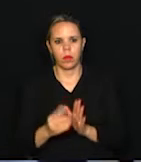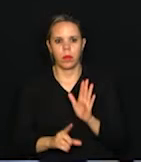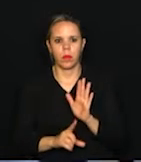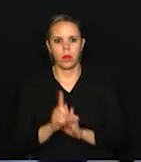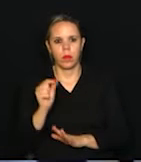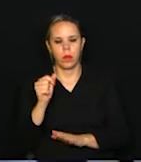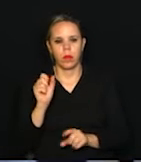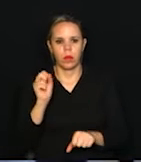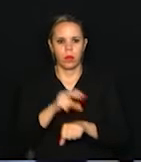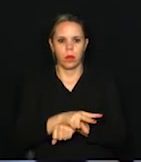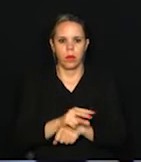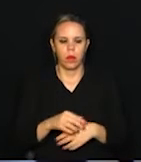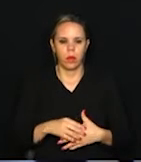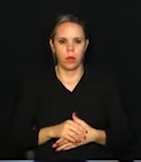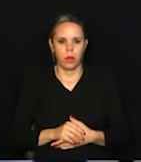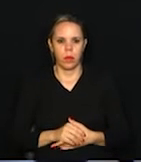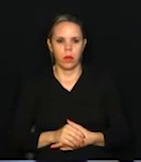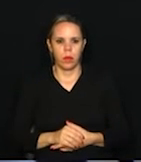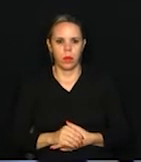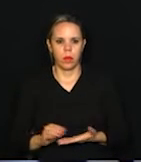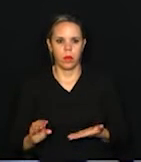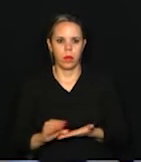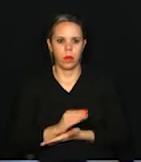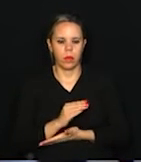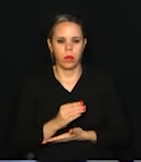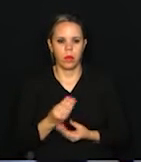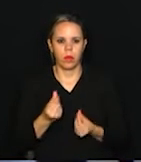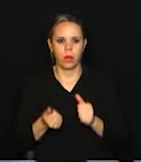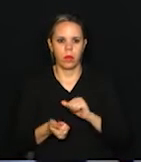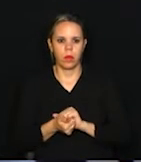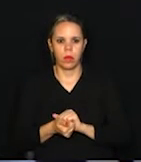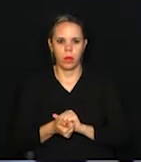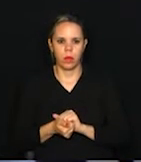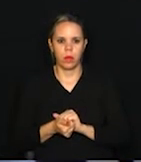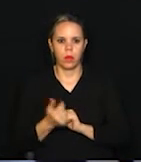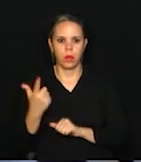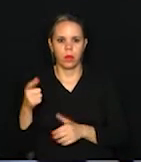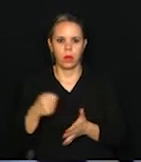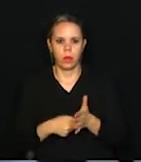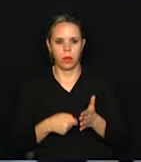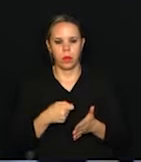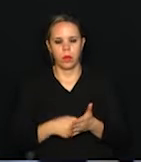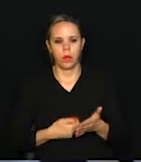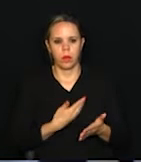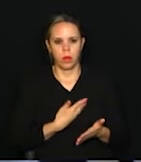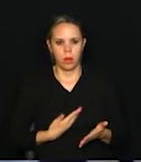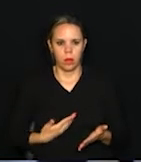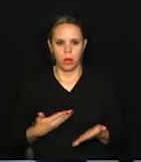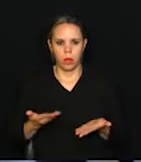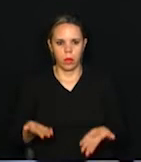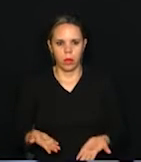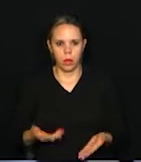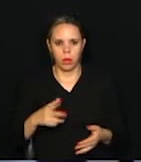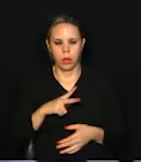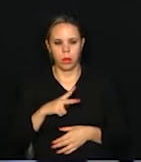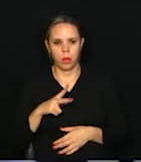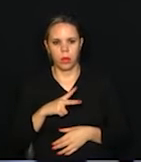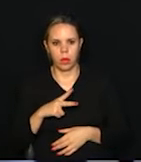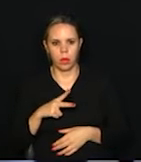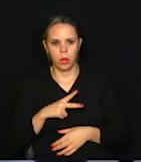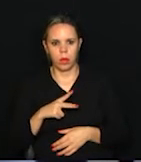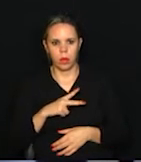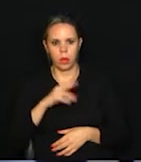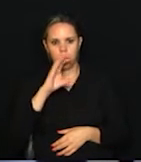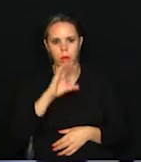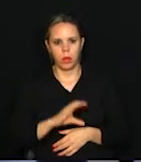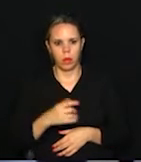mais emprego, gerar mais recursos aí para qualificar justamente outras políticas públicas. Então, e particularmente como cidadão,